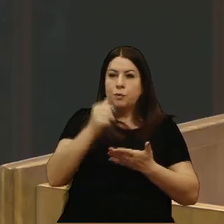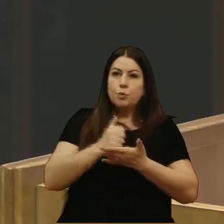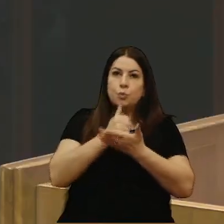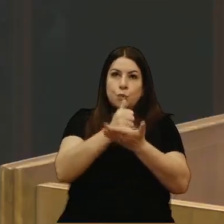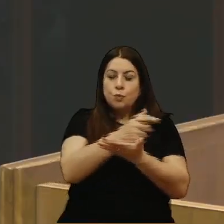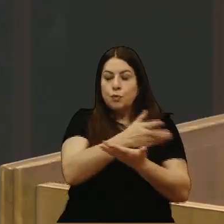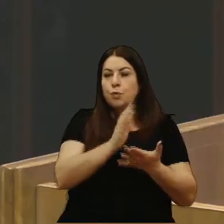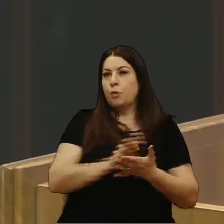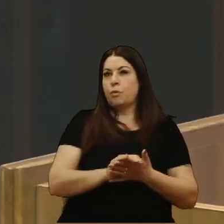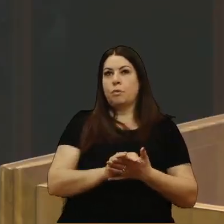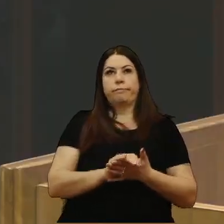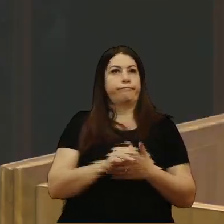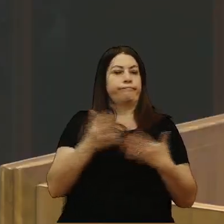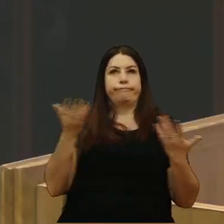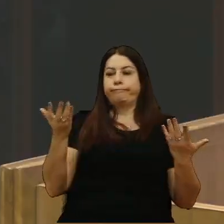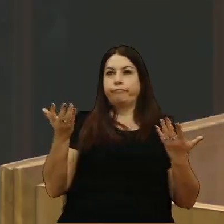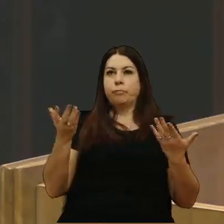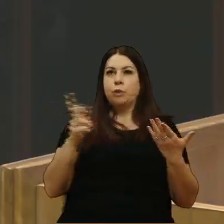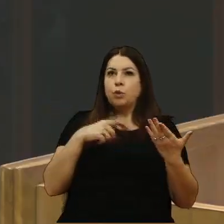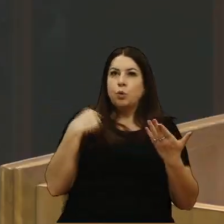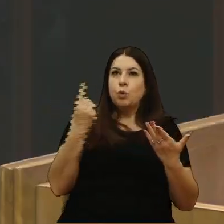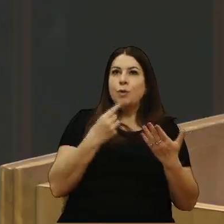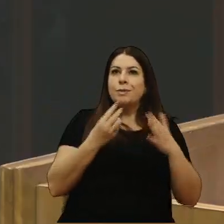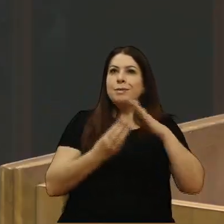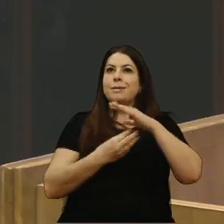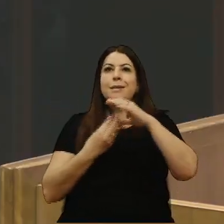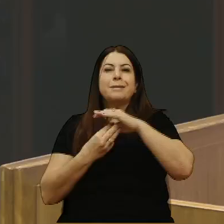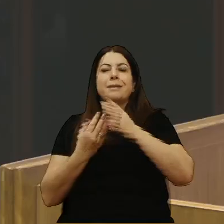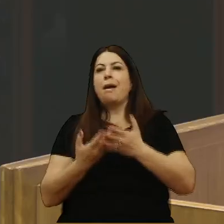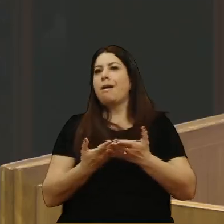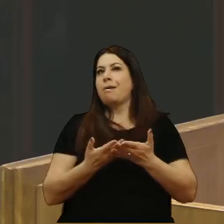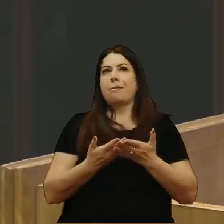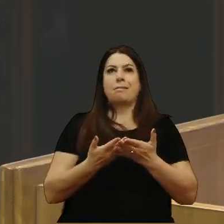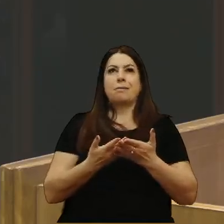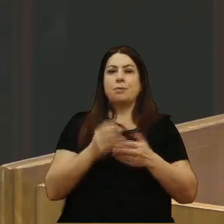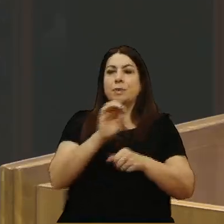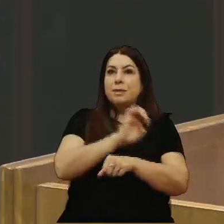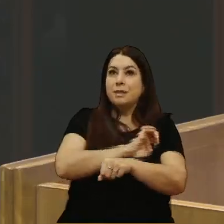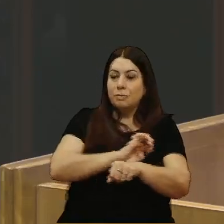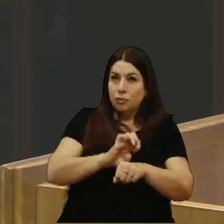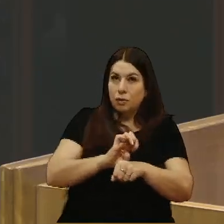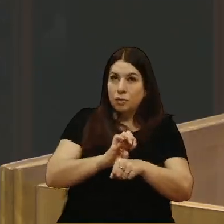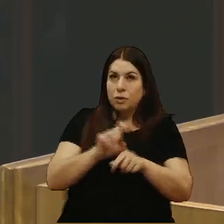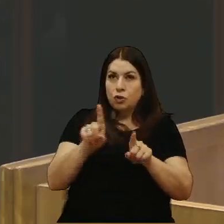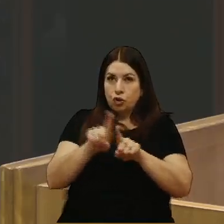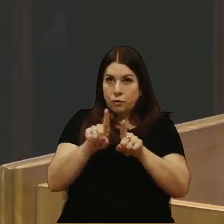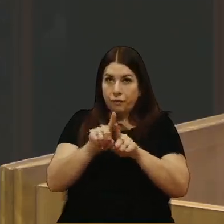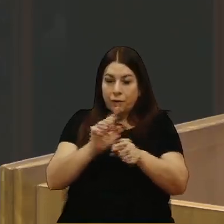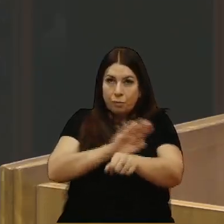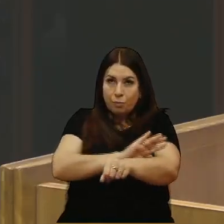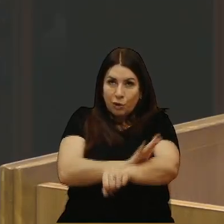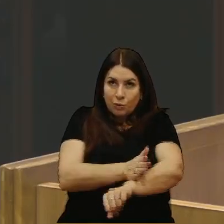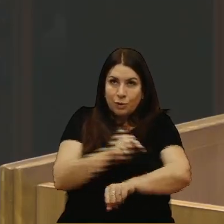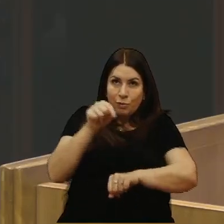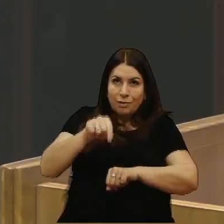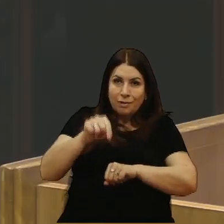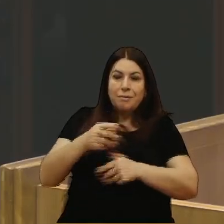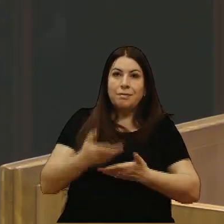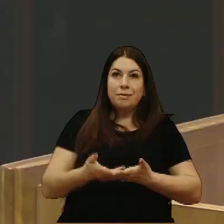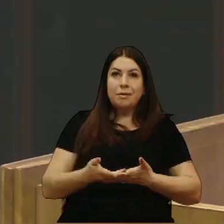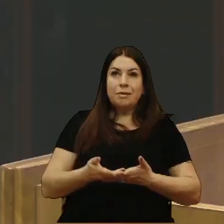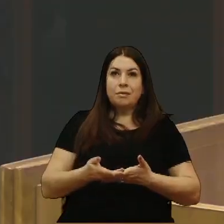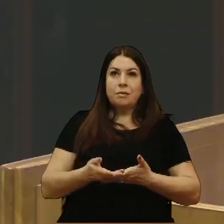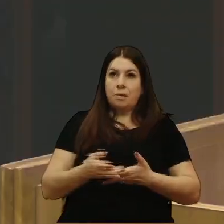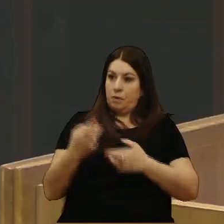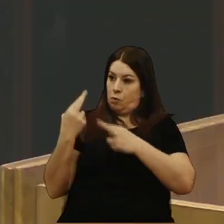assessores, se as nossas terceirizadas, os nossos estagiários sofrerem racismo aqui,